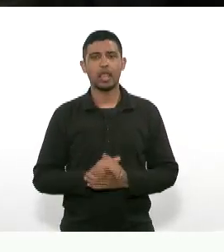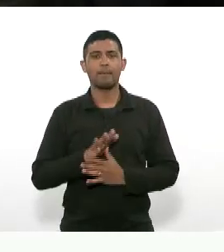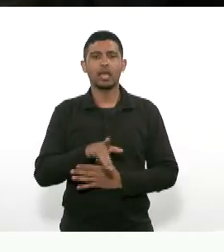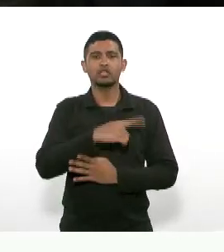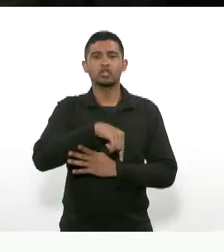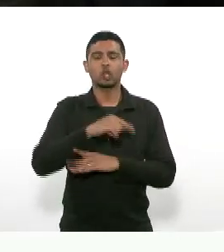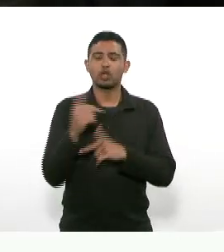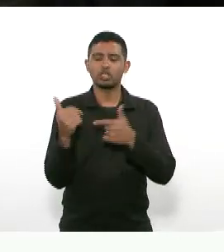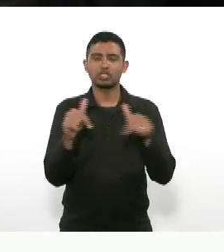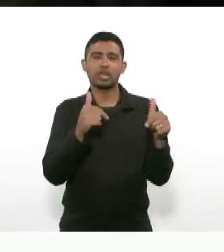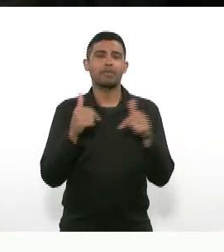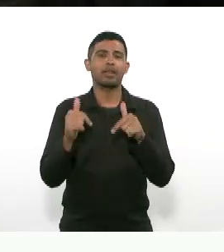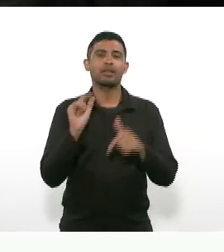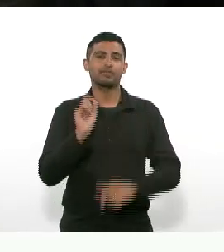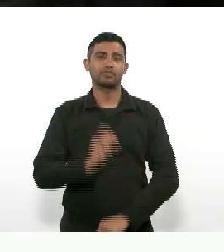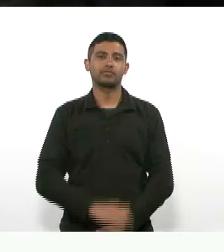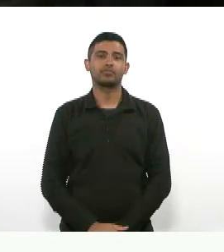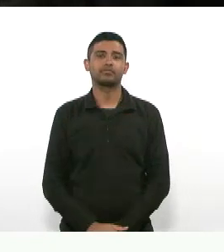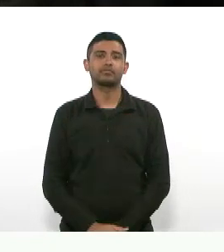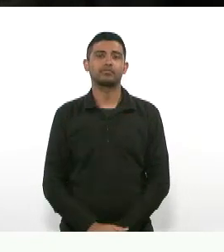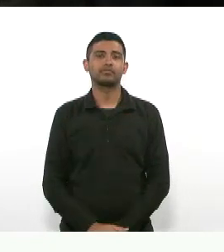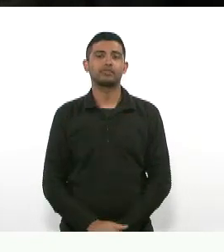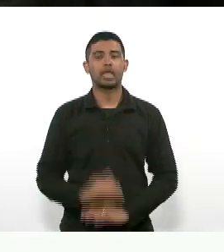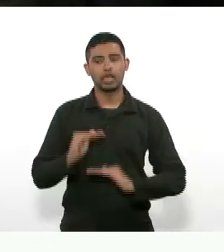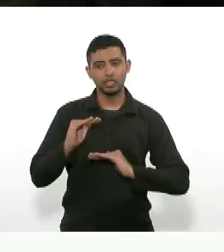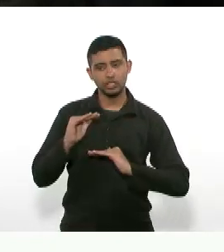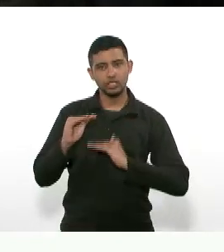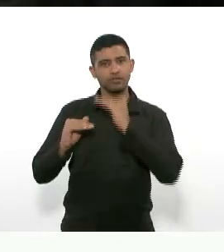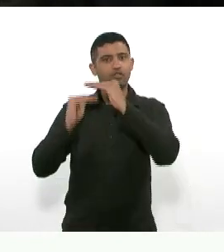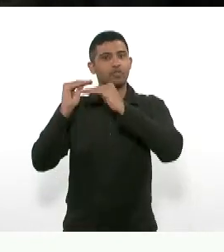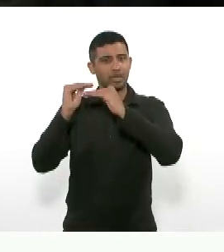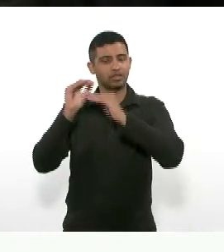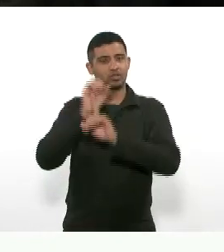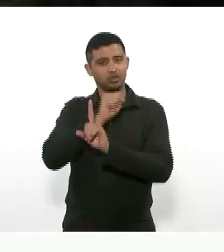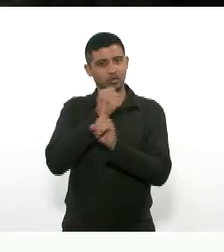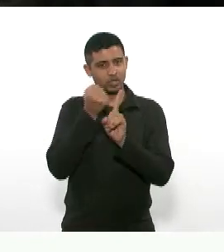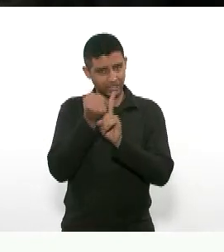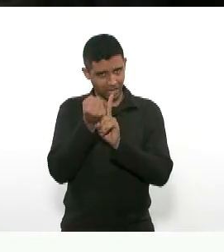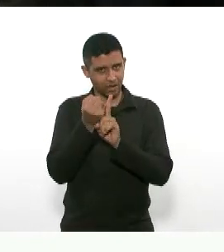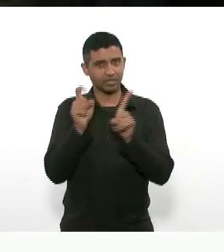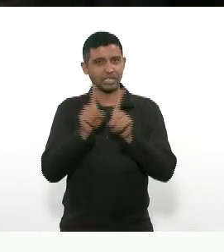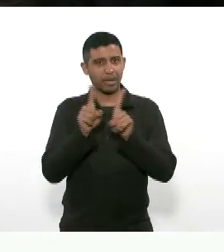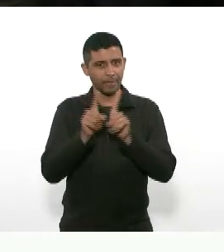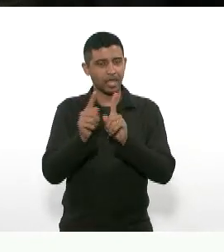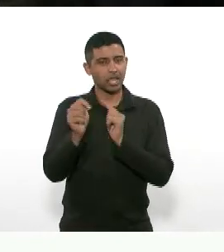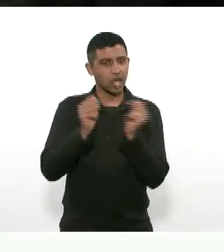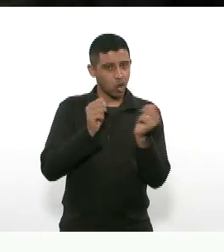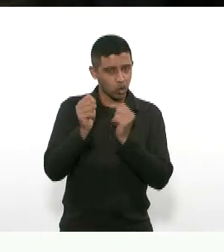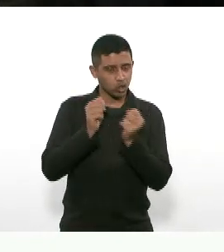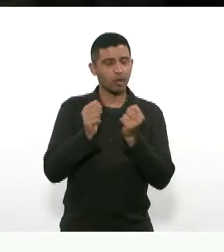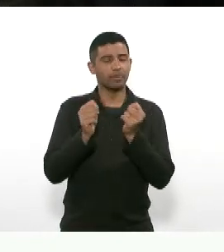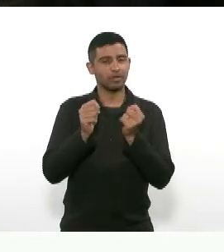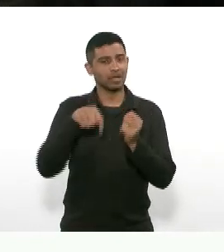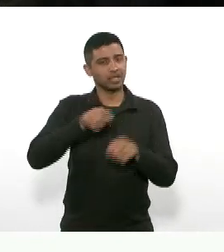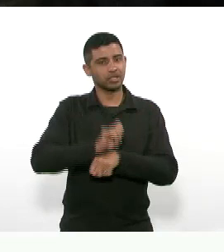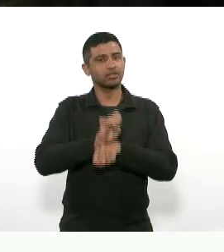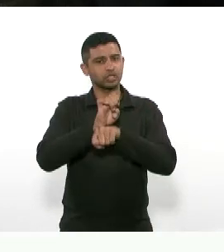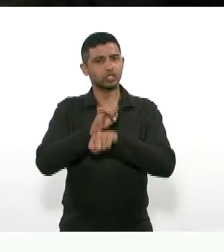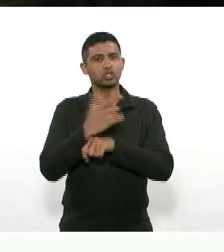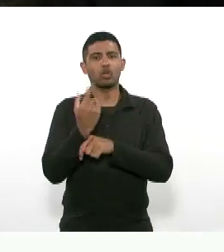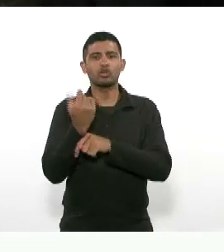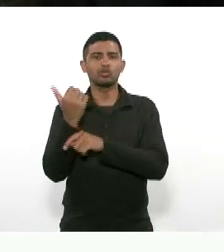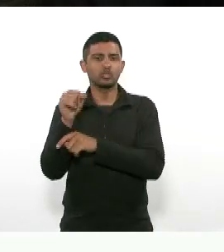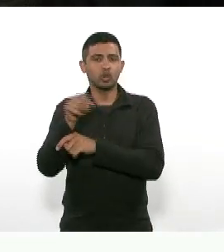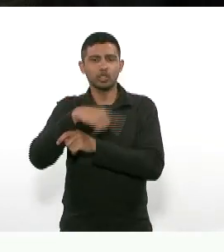trabalhamos em prol do desenvolvimento socioeconômico do Estado. E em 2018, nós fizemos